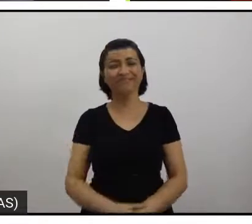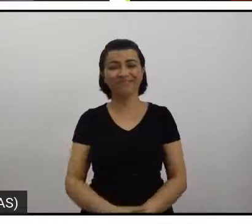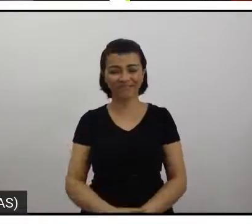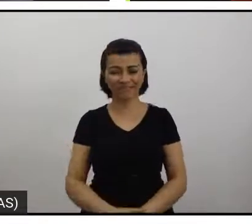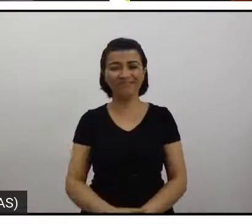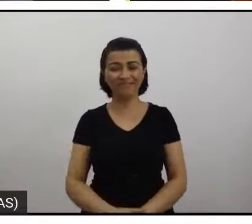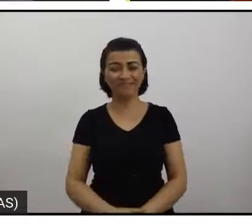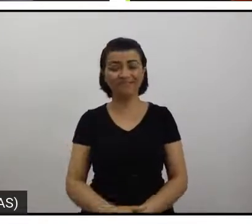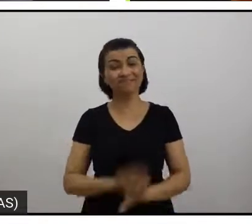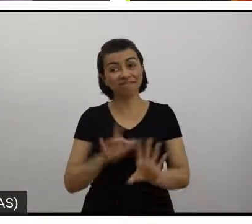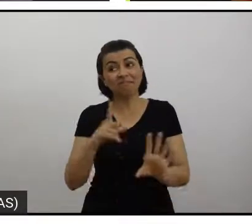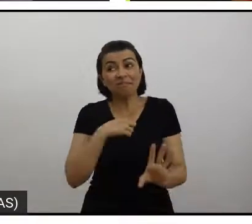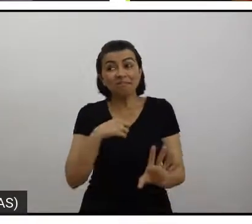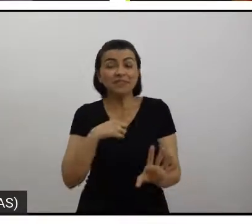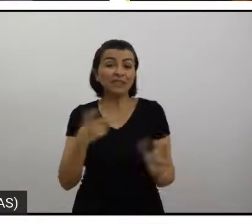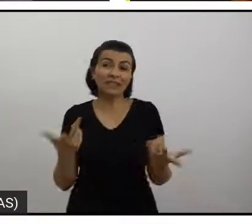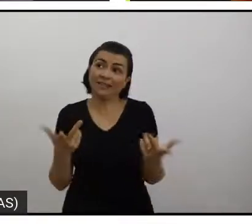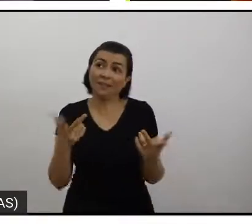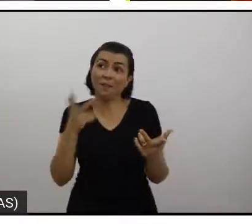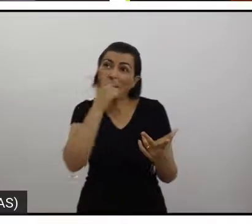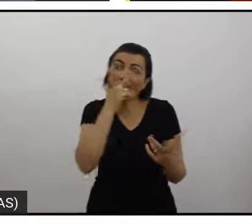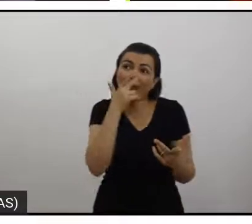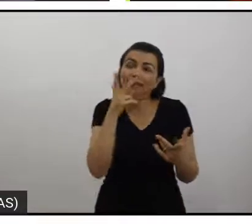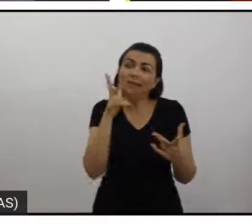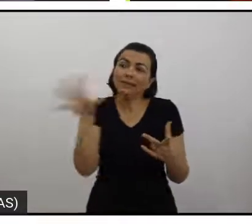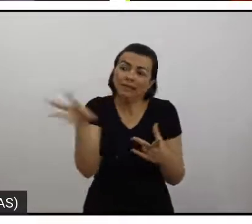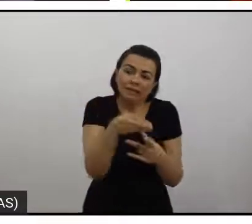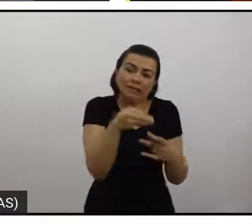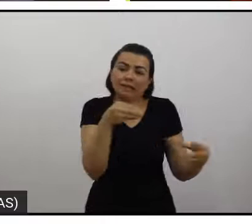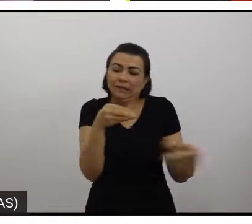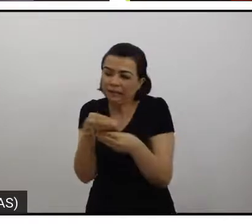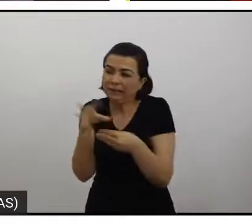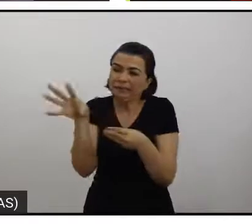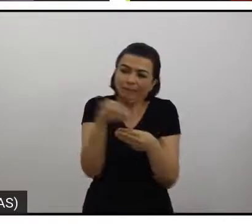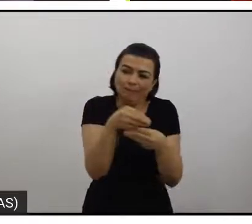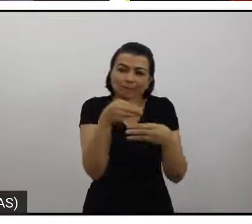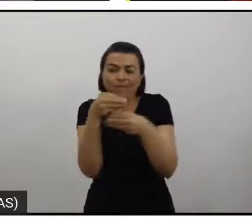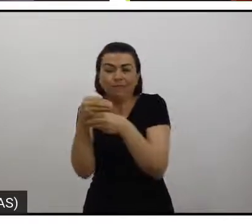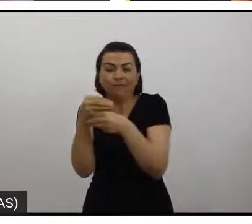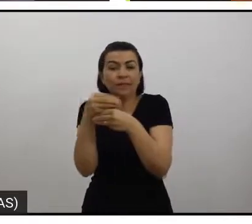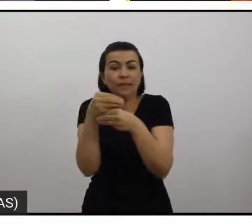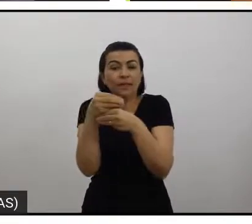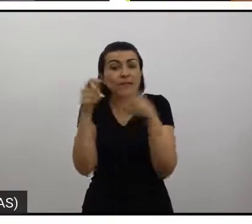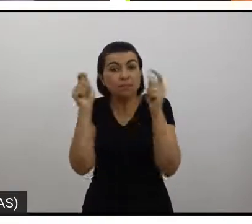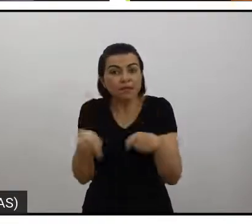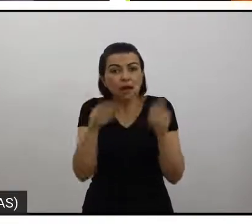coisas que criam um sentido. Então, o vídeo estava questionando isso tudo.